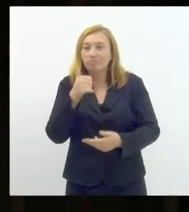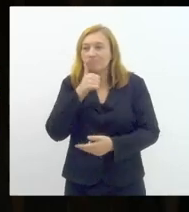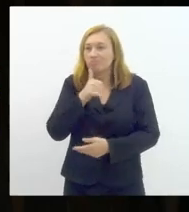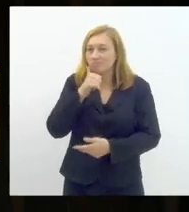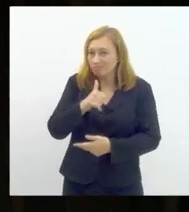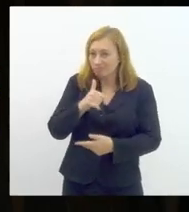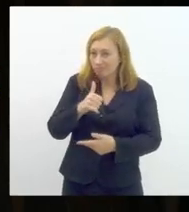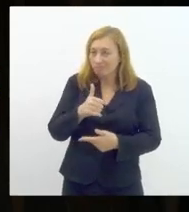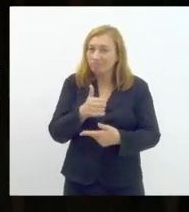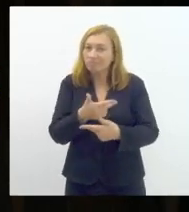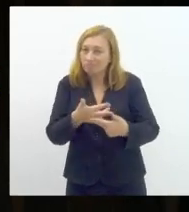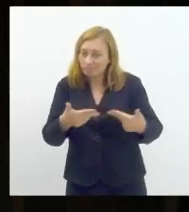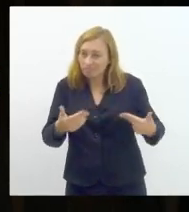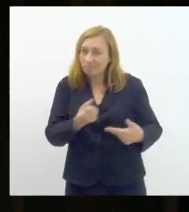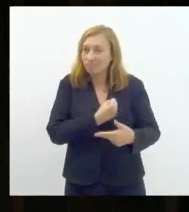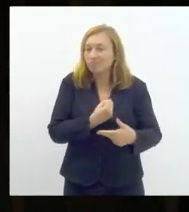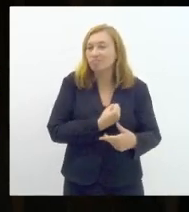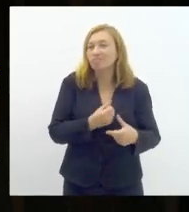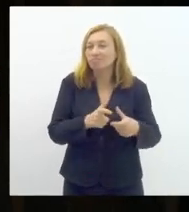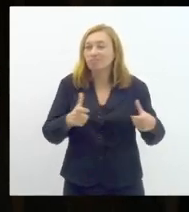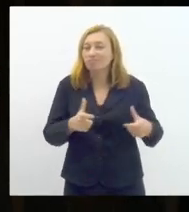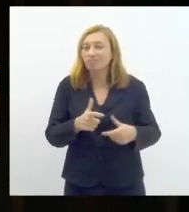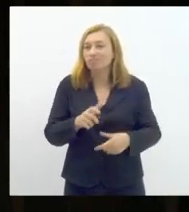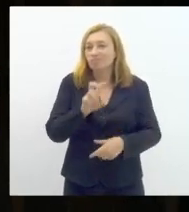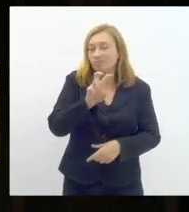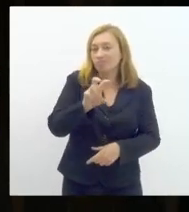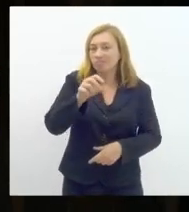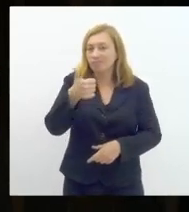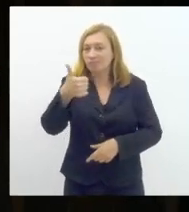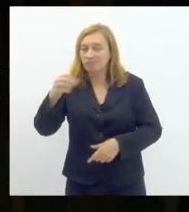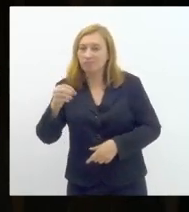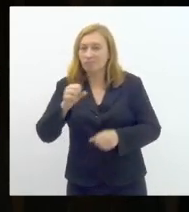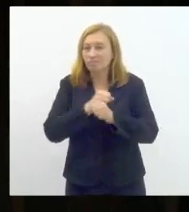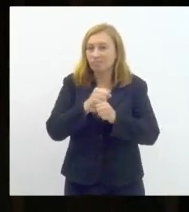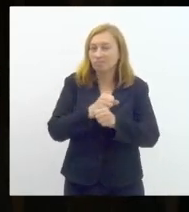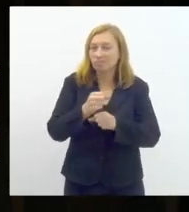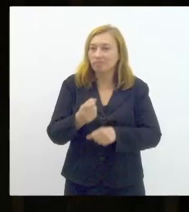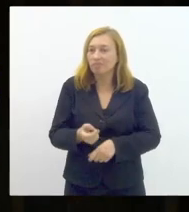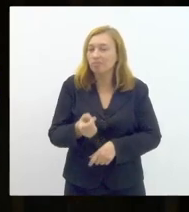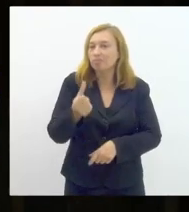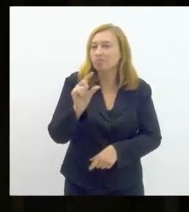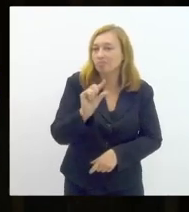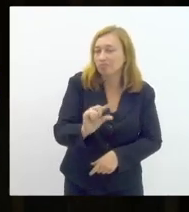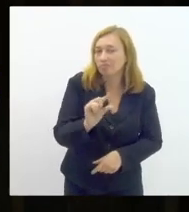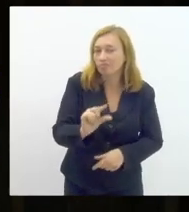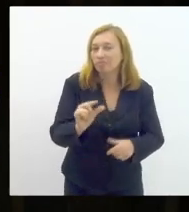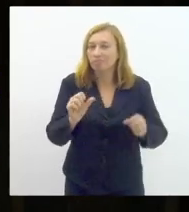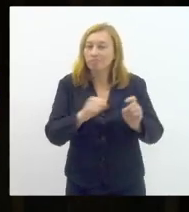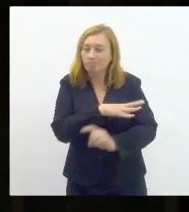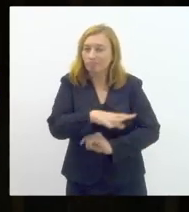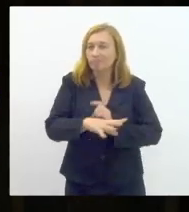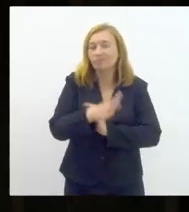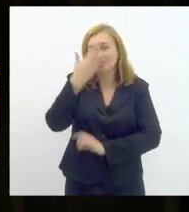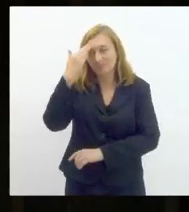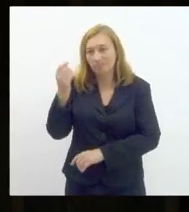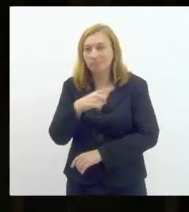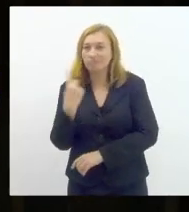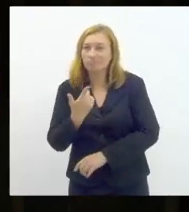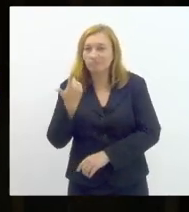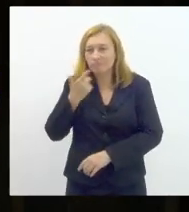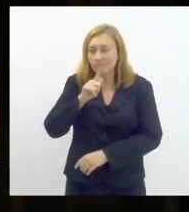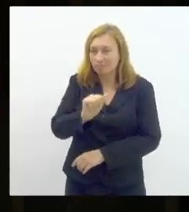mulheres, porque nós lutamos 520 anos para ter um pouquinho de espaço na sociedade e saber que a gente está